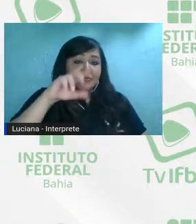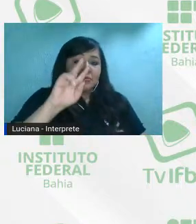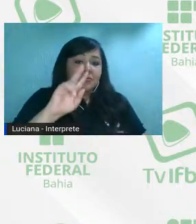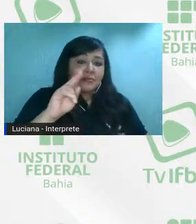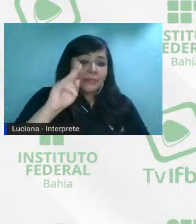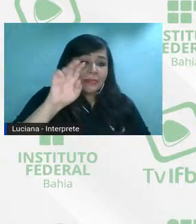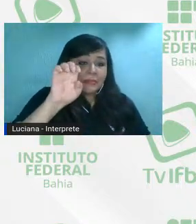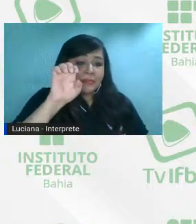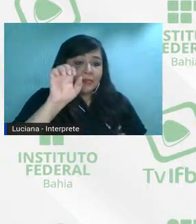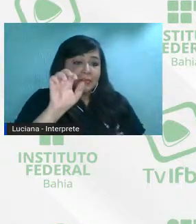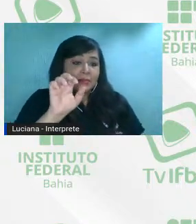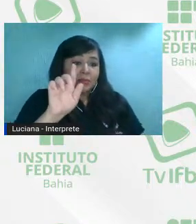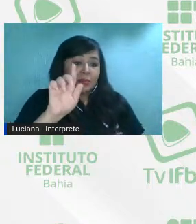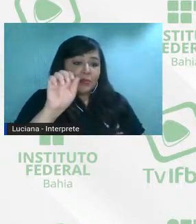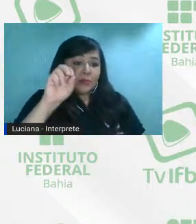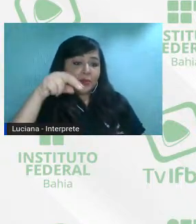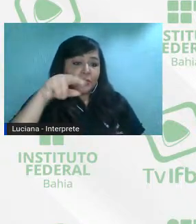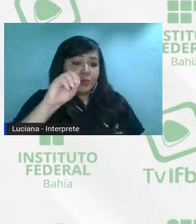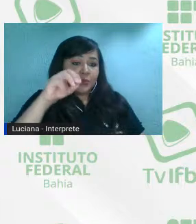Aí lá eles mostraram alguns